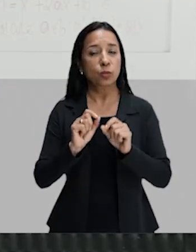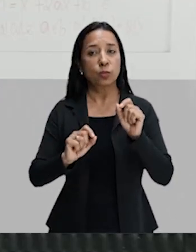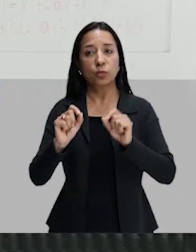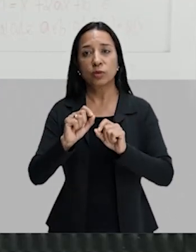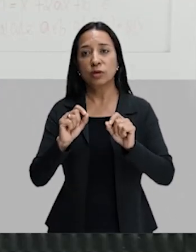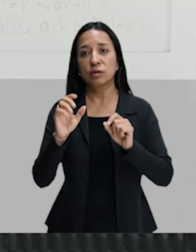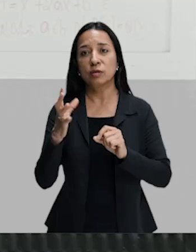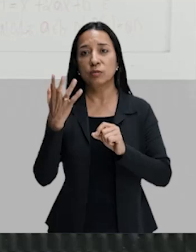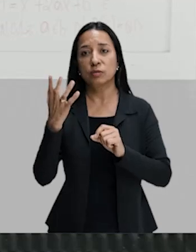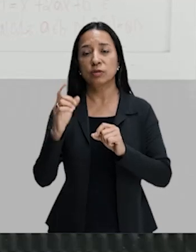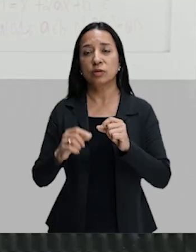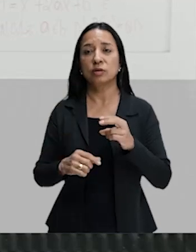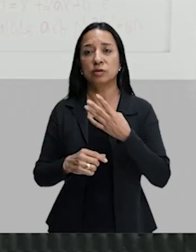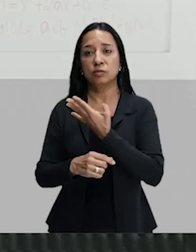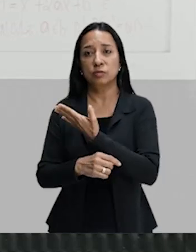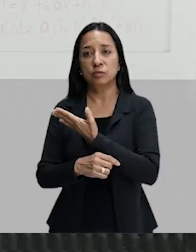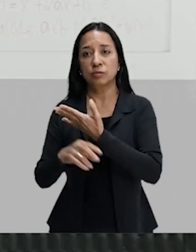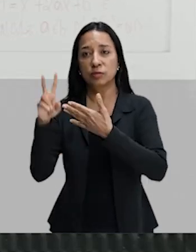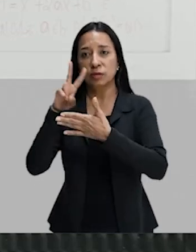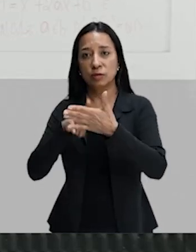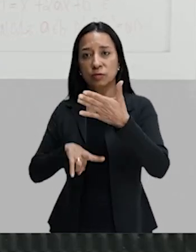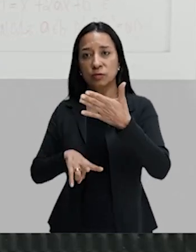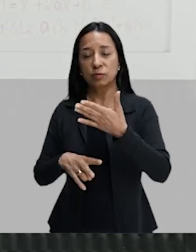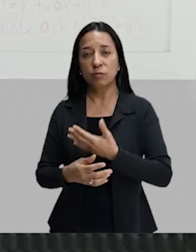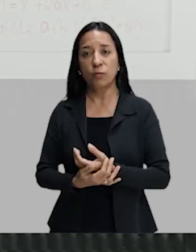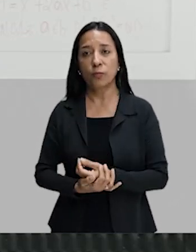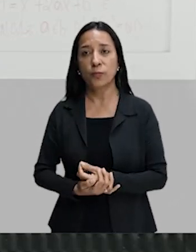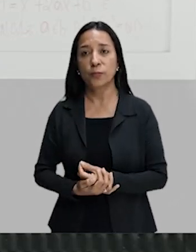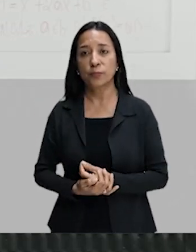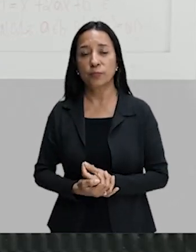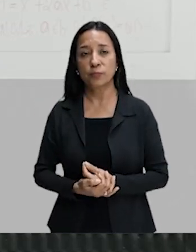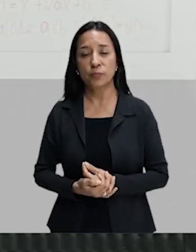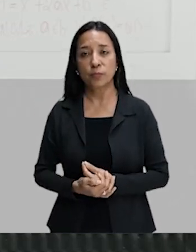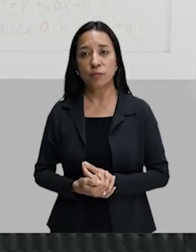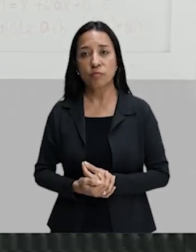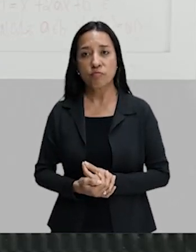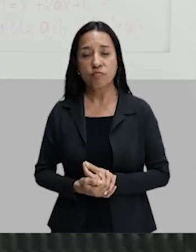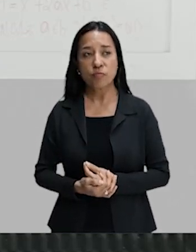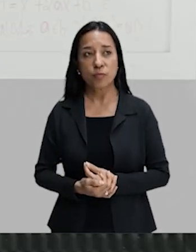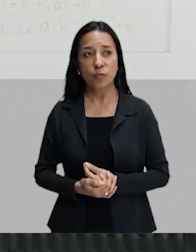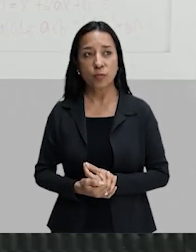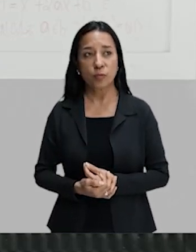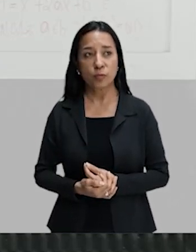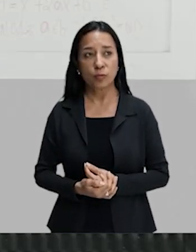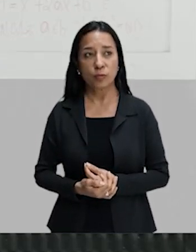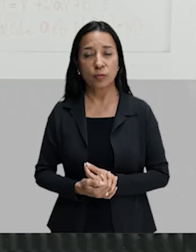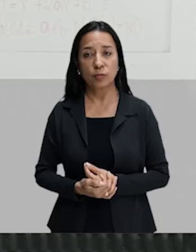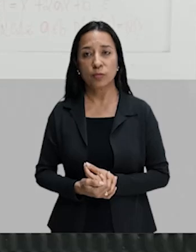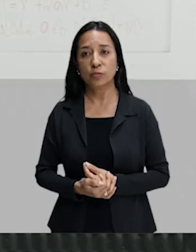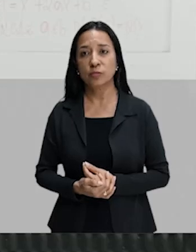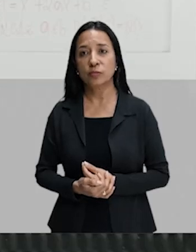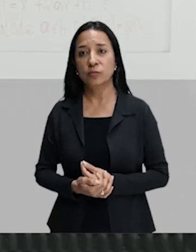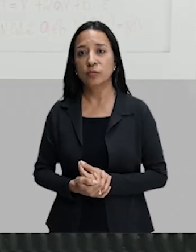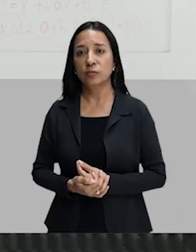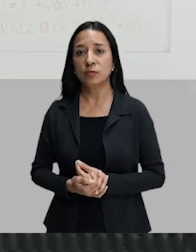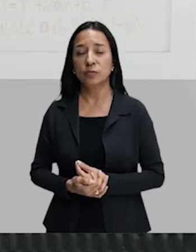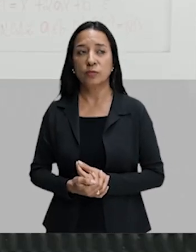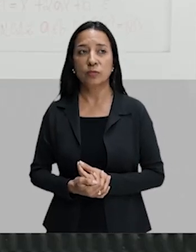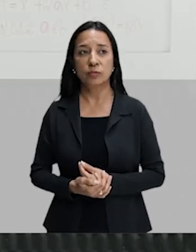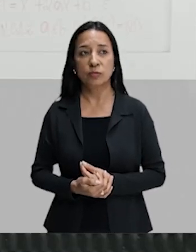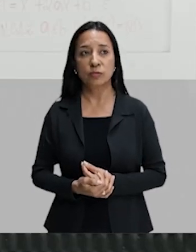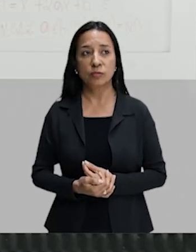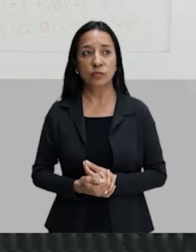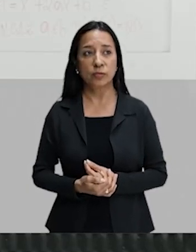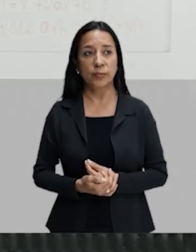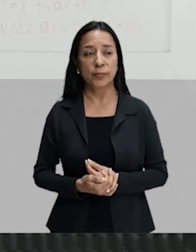Considerando dois polinômios, px e qx, dizemos que esses polinômios são